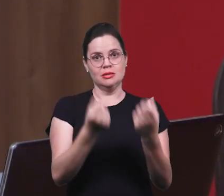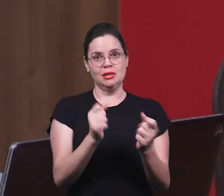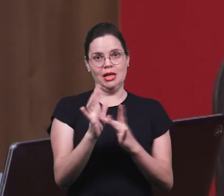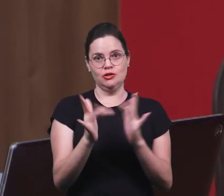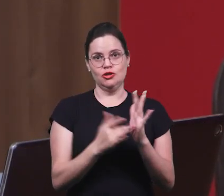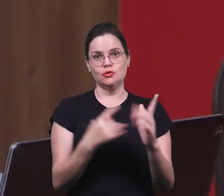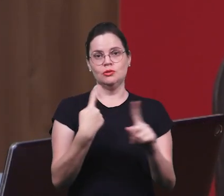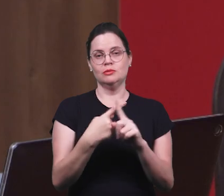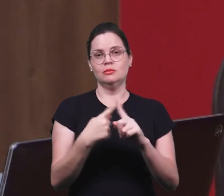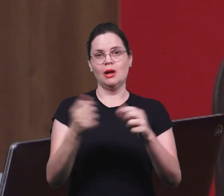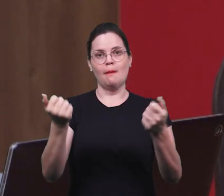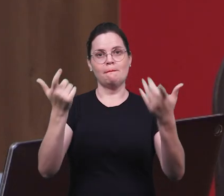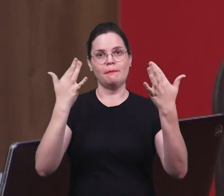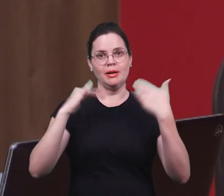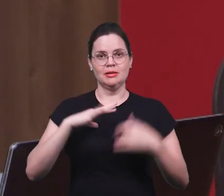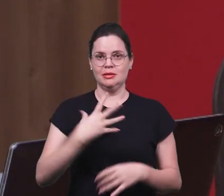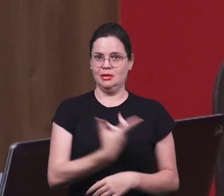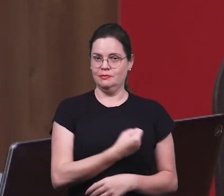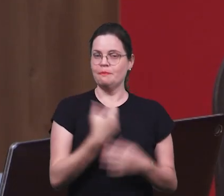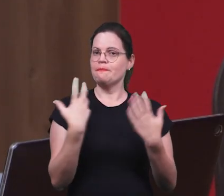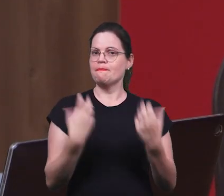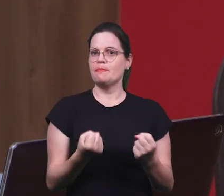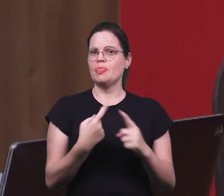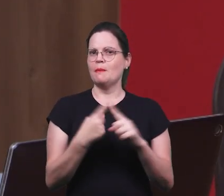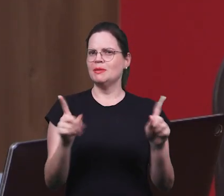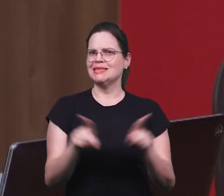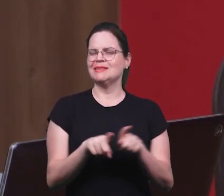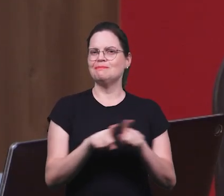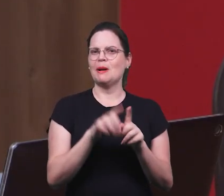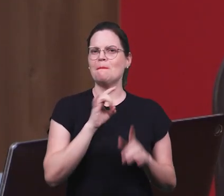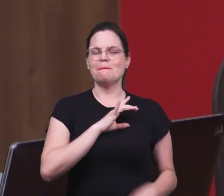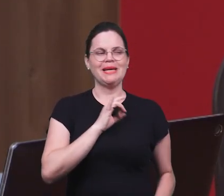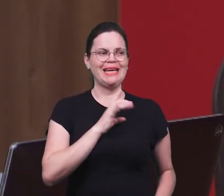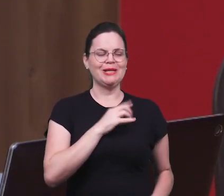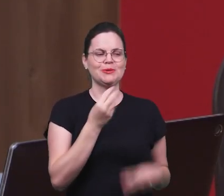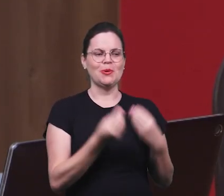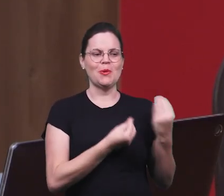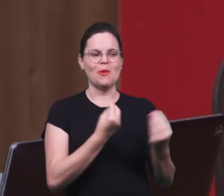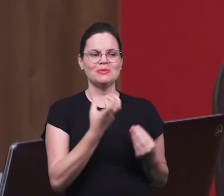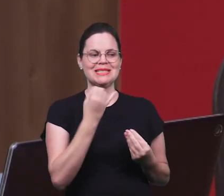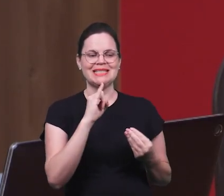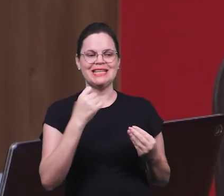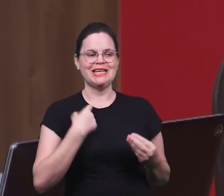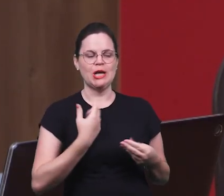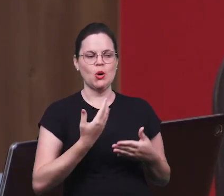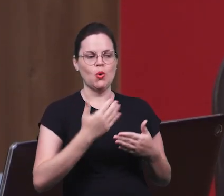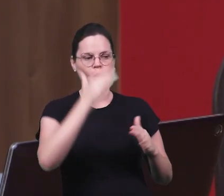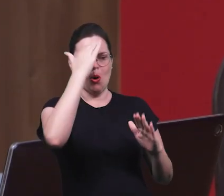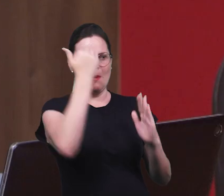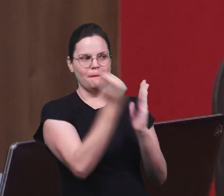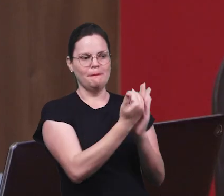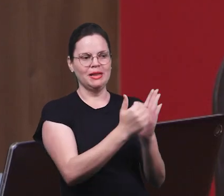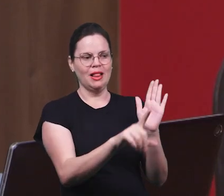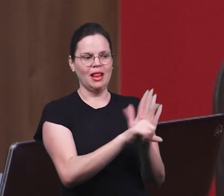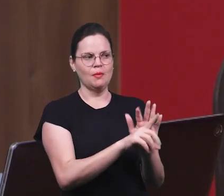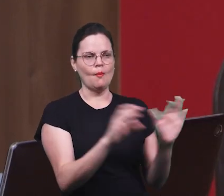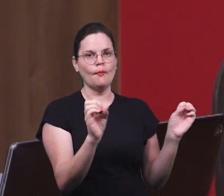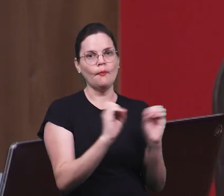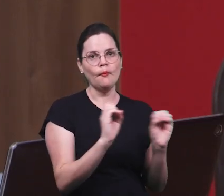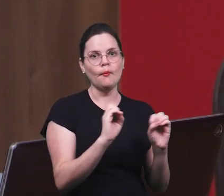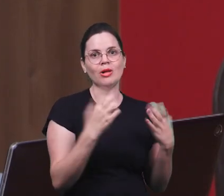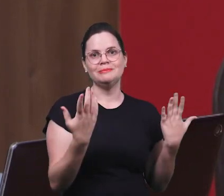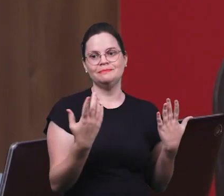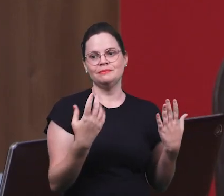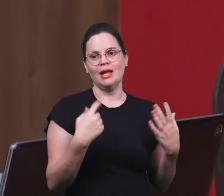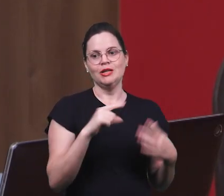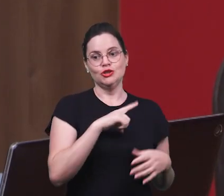Jesus, aceitaram o evangelho, mas, ao mesmo tempo, estavam presos aos costumes e à lei mosaica,